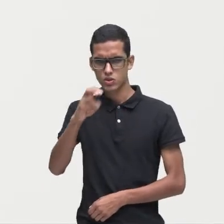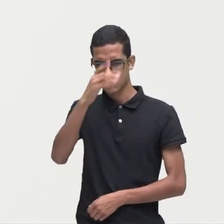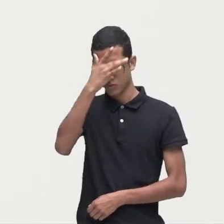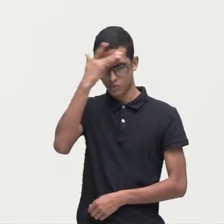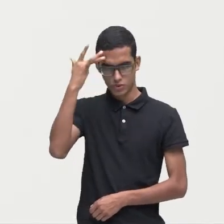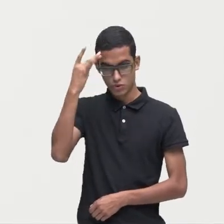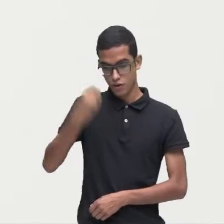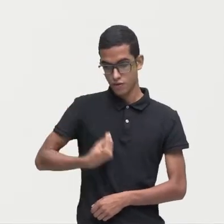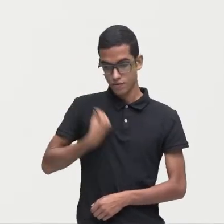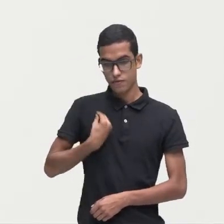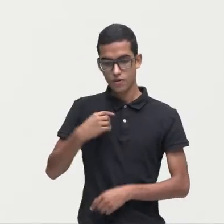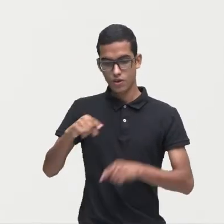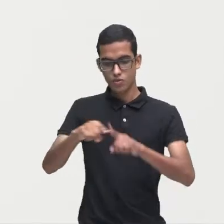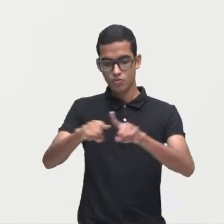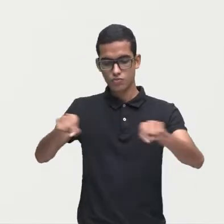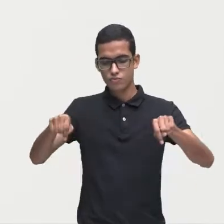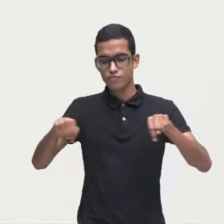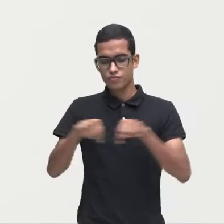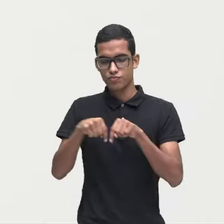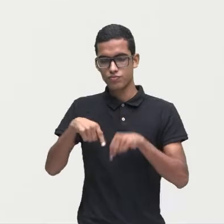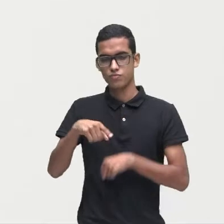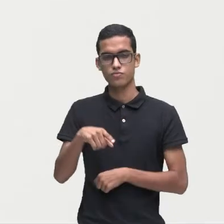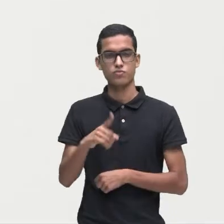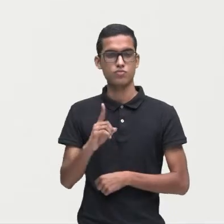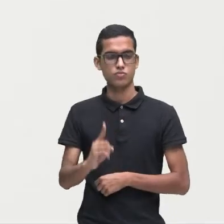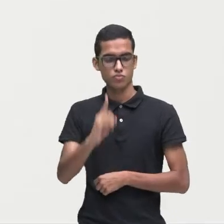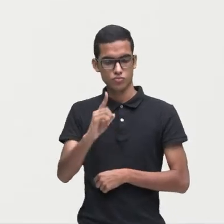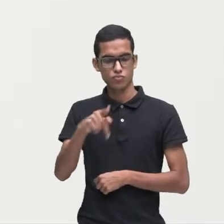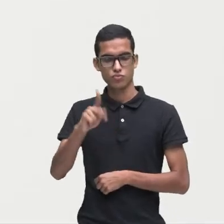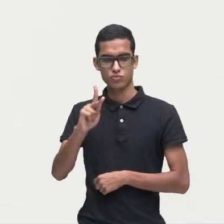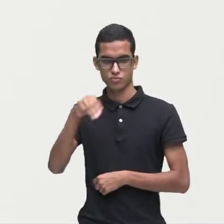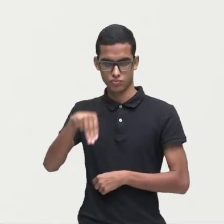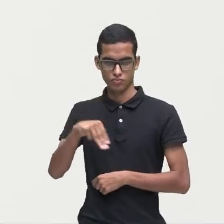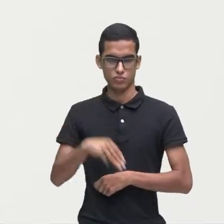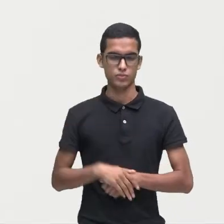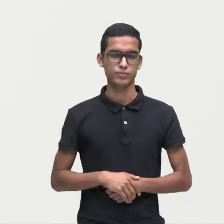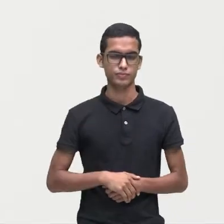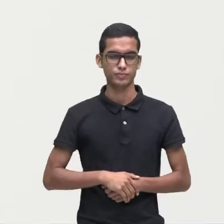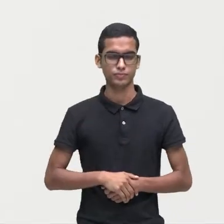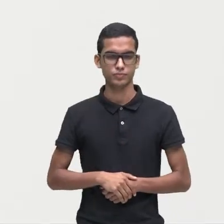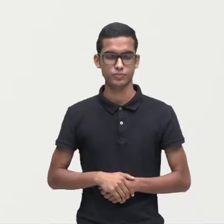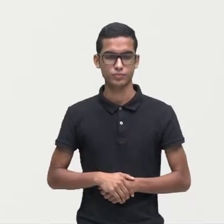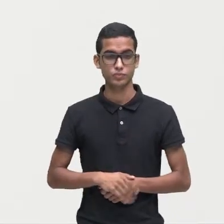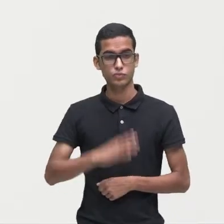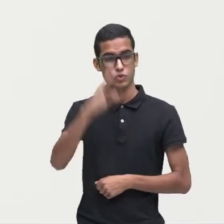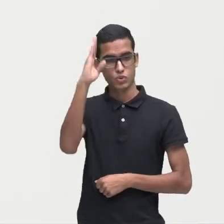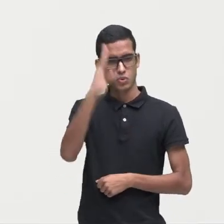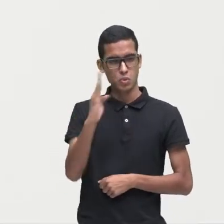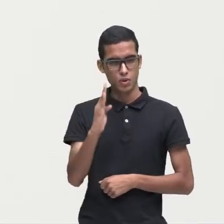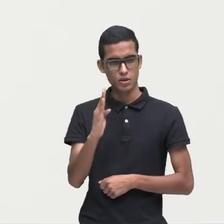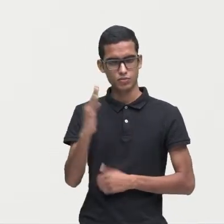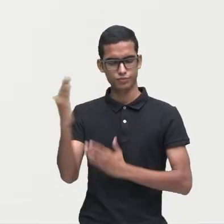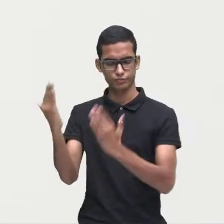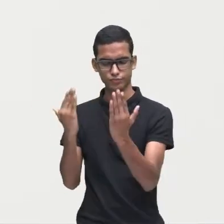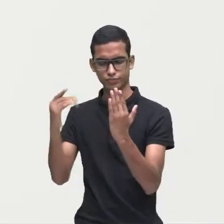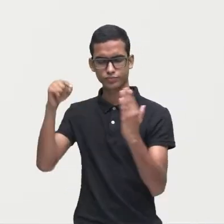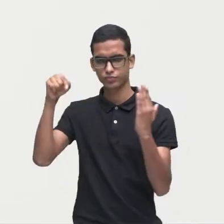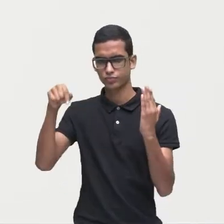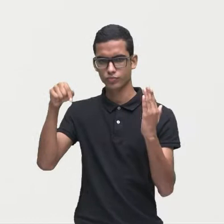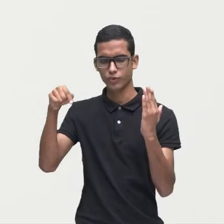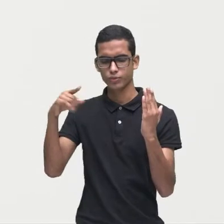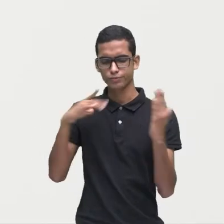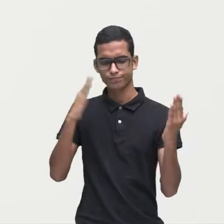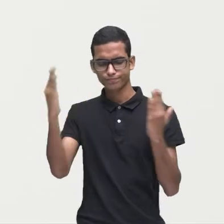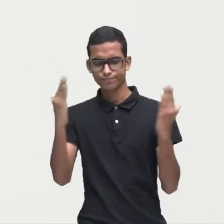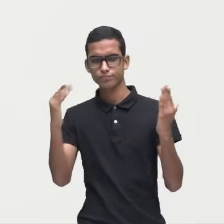por quilômetro quadrado. No Brasil, em comparação à China, por exemplo, a nossa é de 23 habitantes por quilômetro